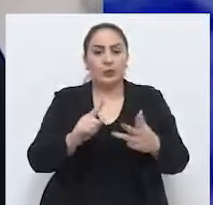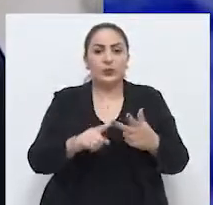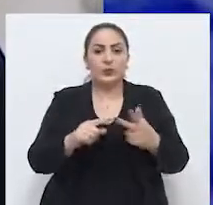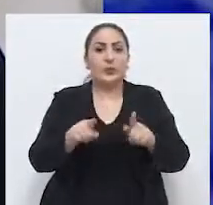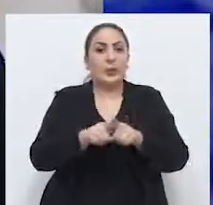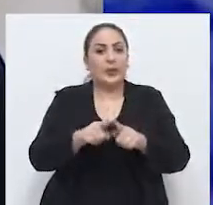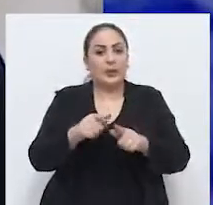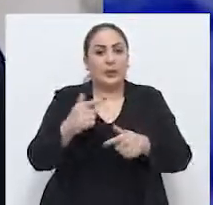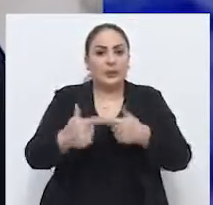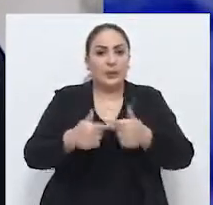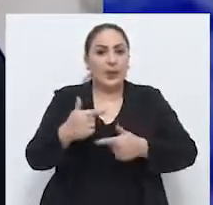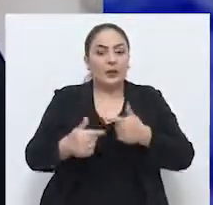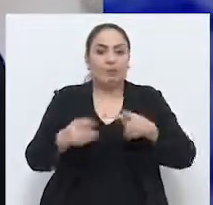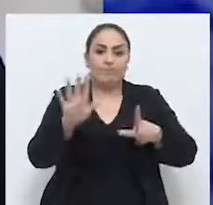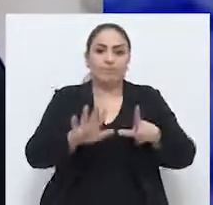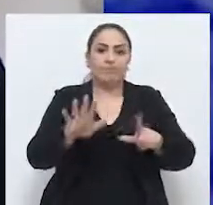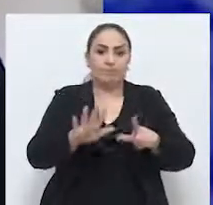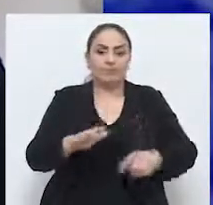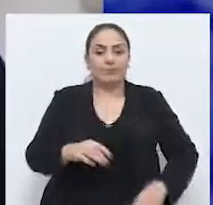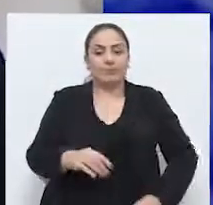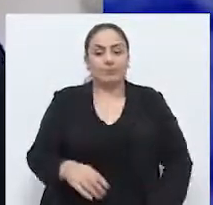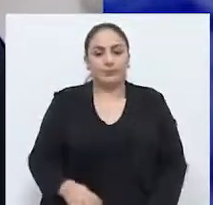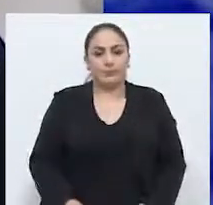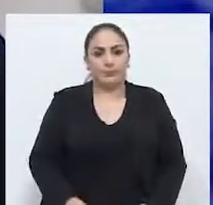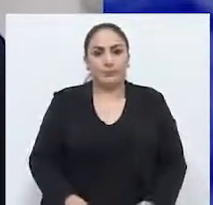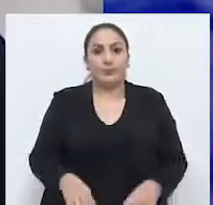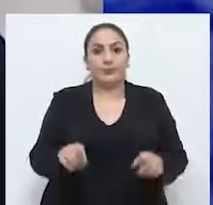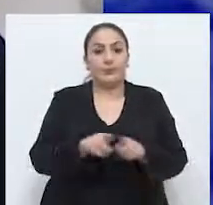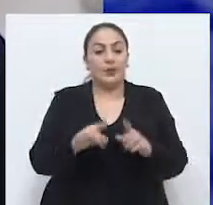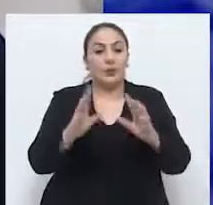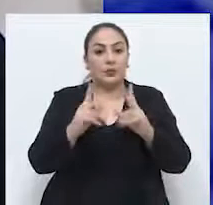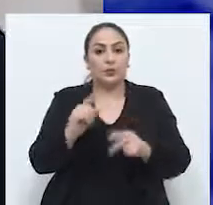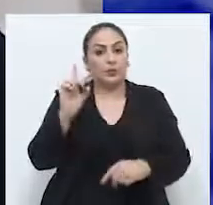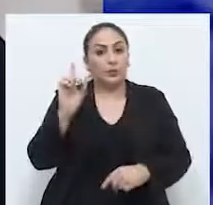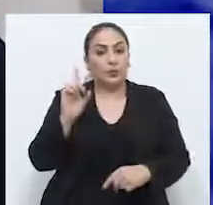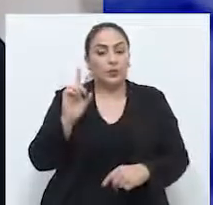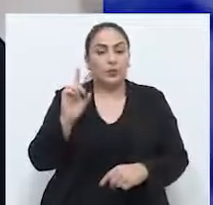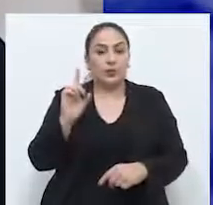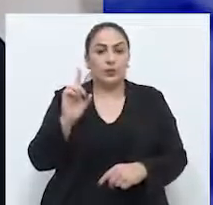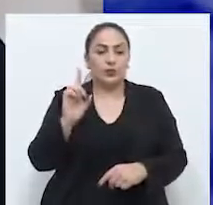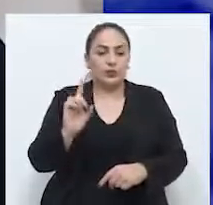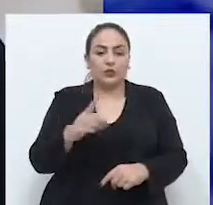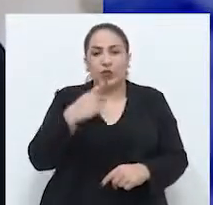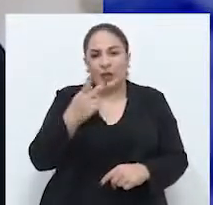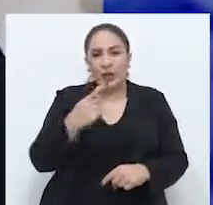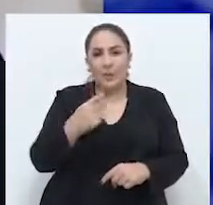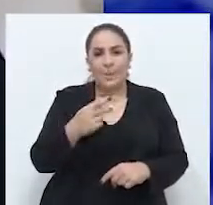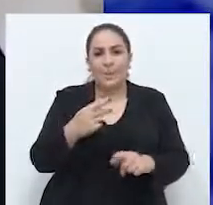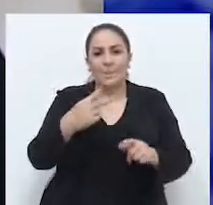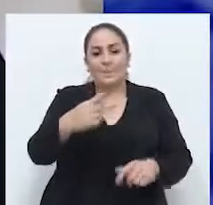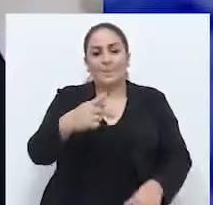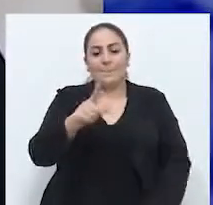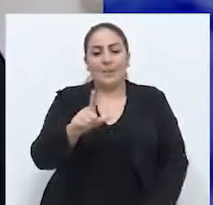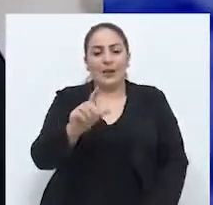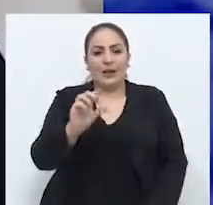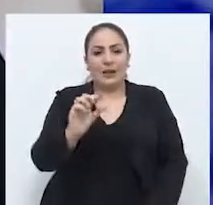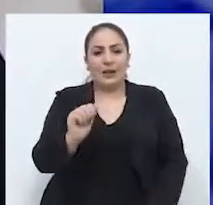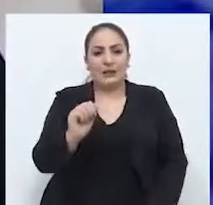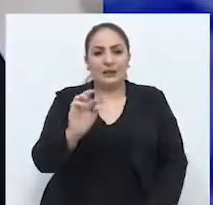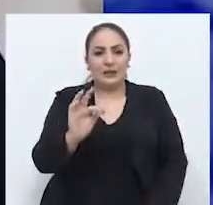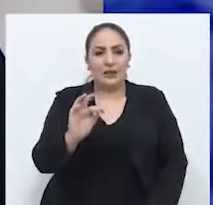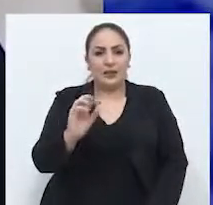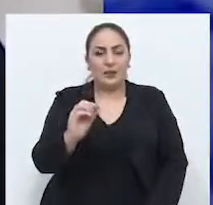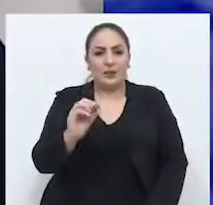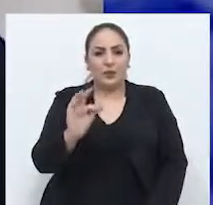e até serviços via plataformas. A isso, o direito tem dado o nome de plataformização das relações de